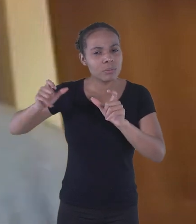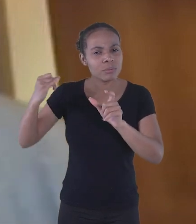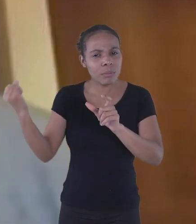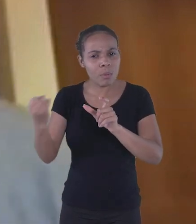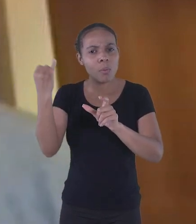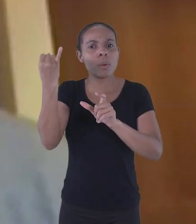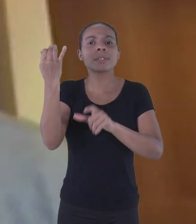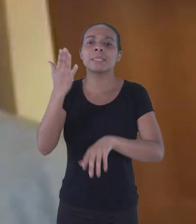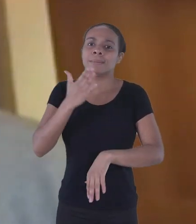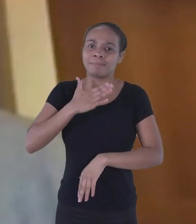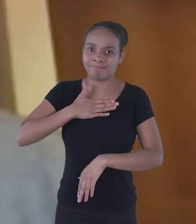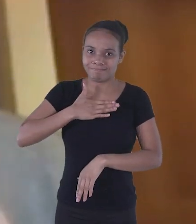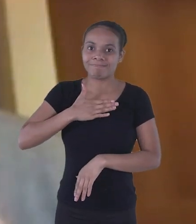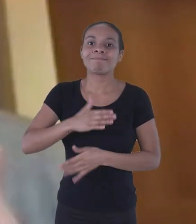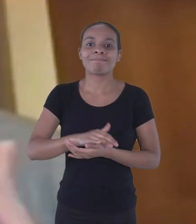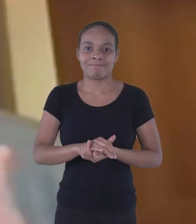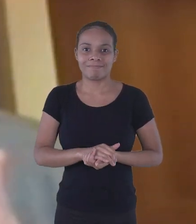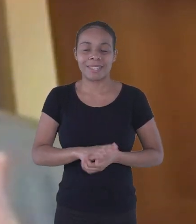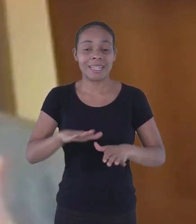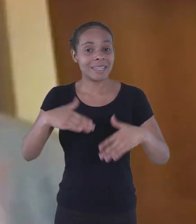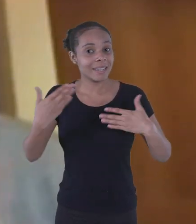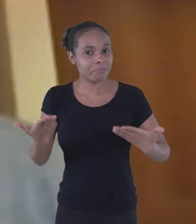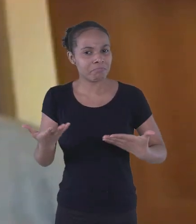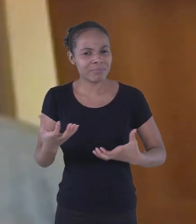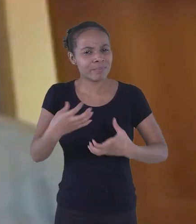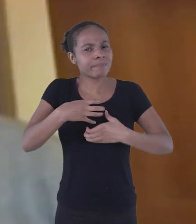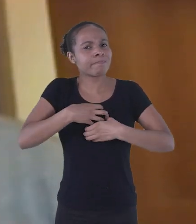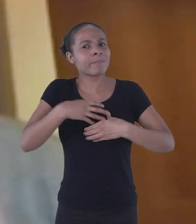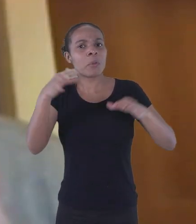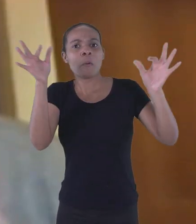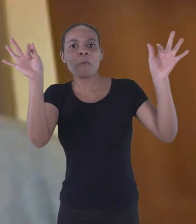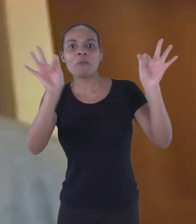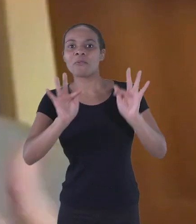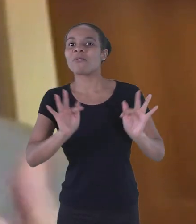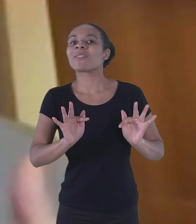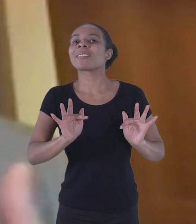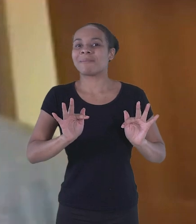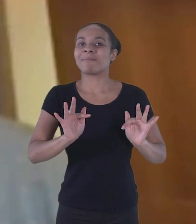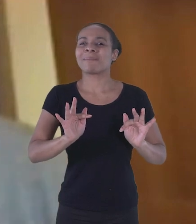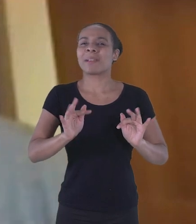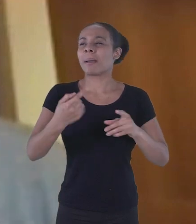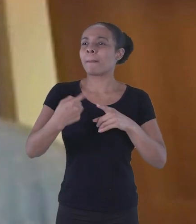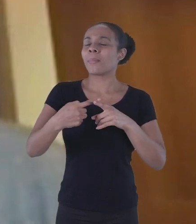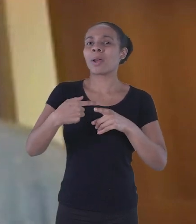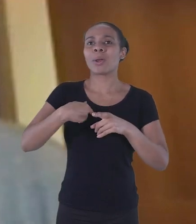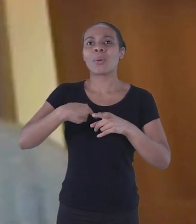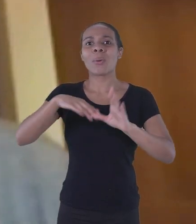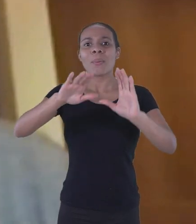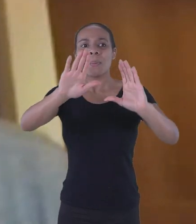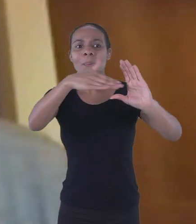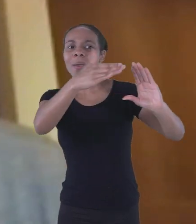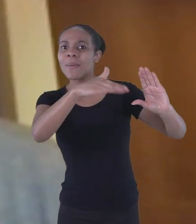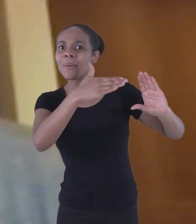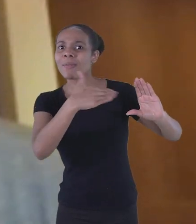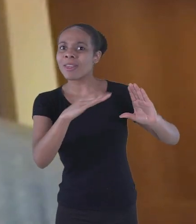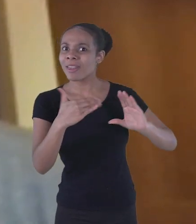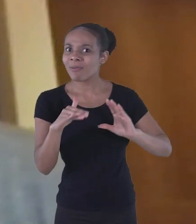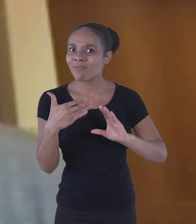Então, eu fico muito feliz eu tenho recebido muitos e-mails